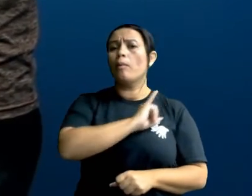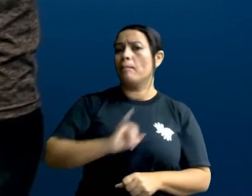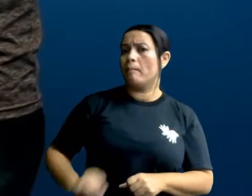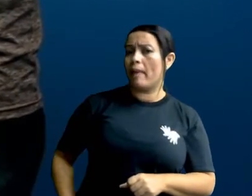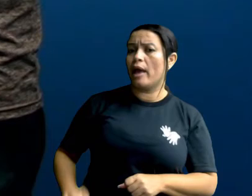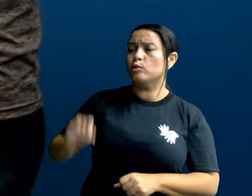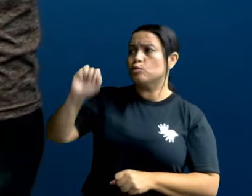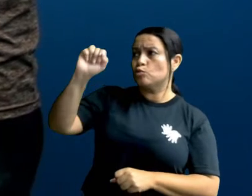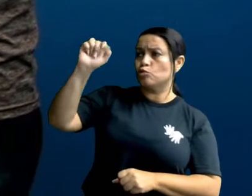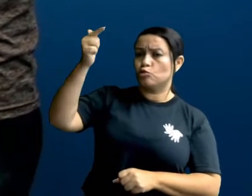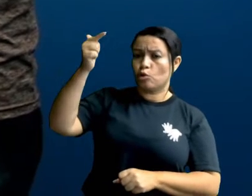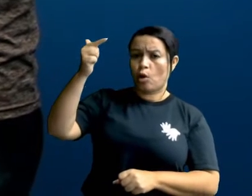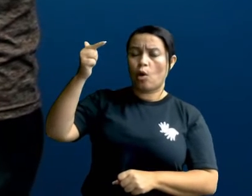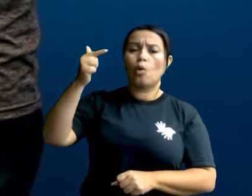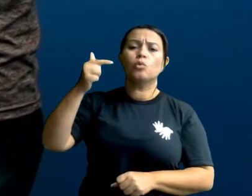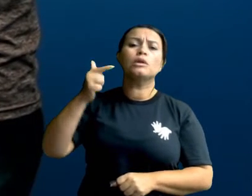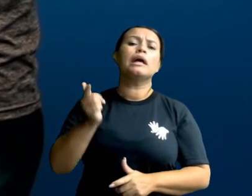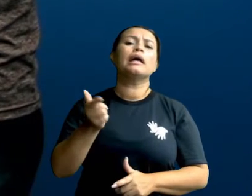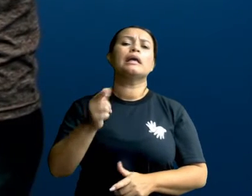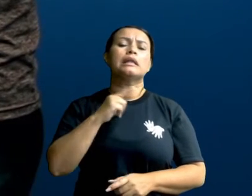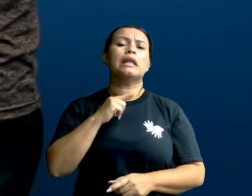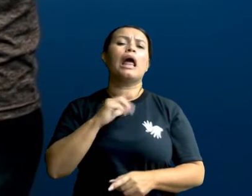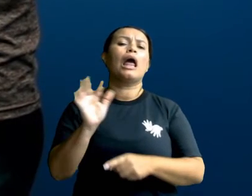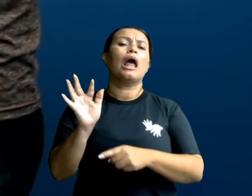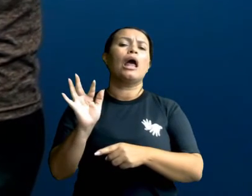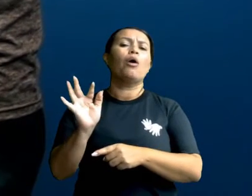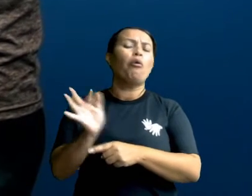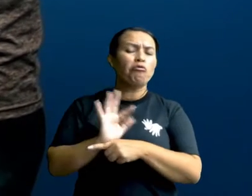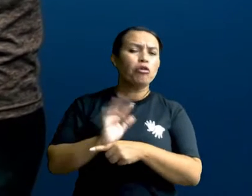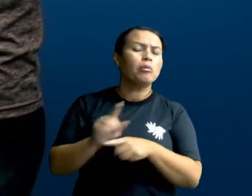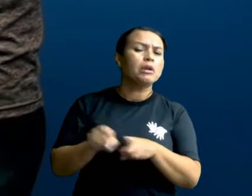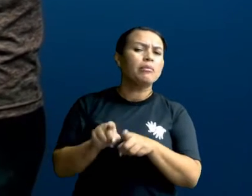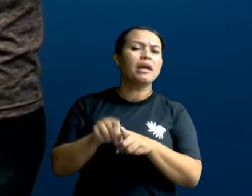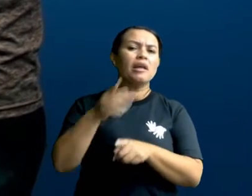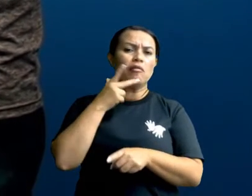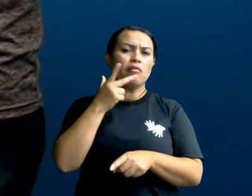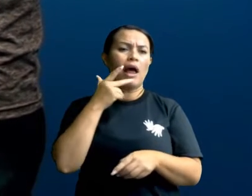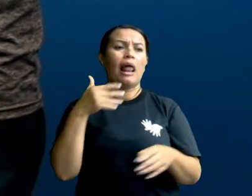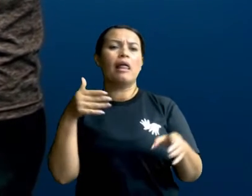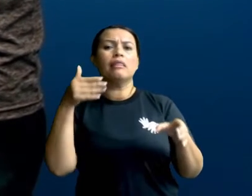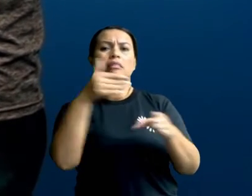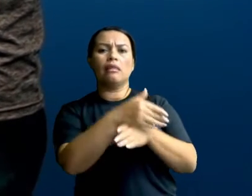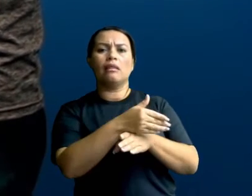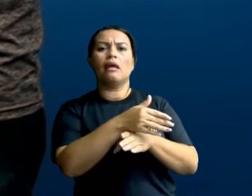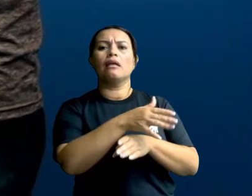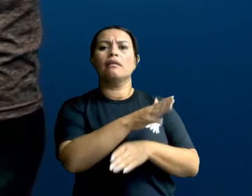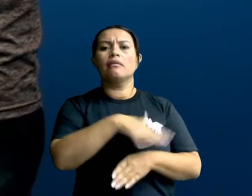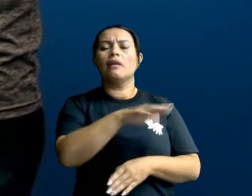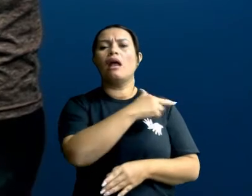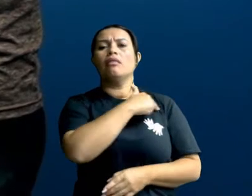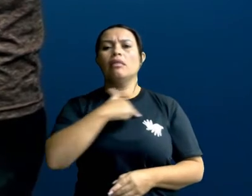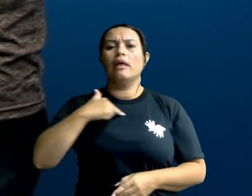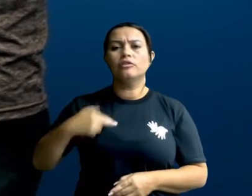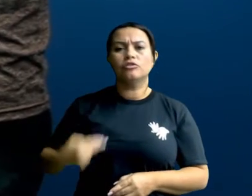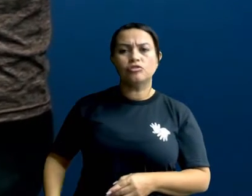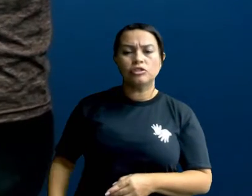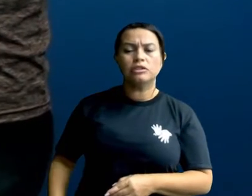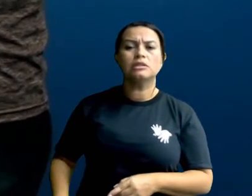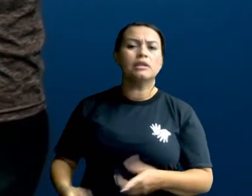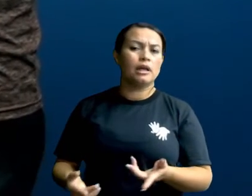Spielberg, ele fala dessa ocupação também do Japão na